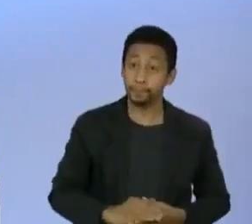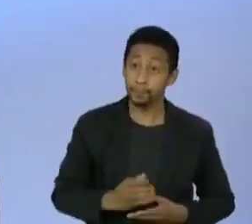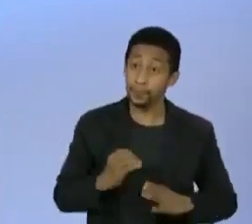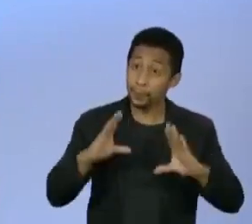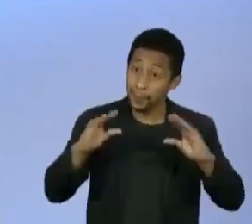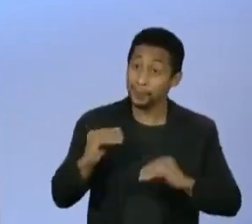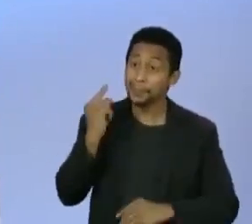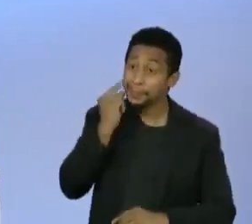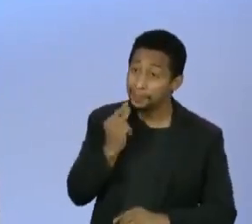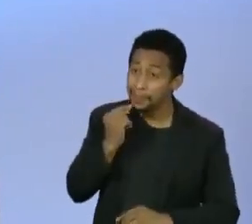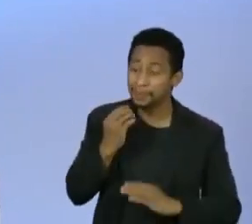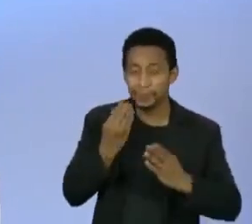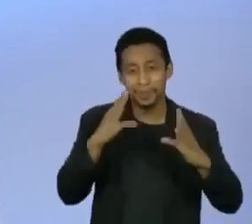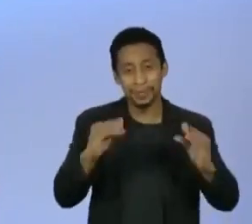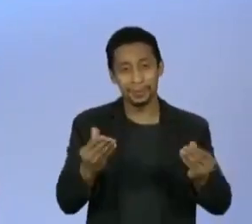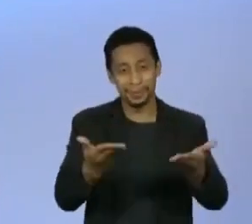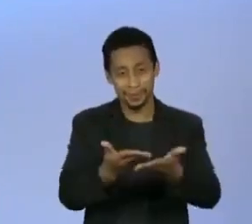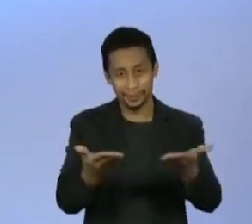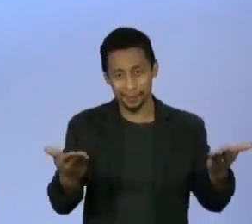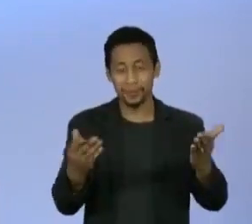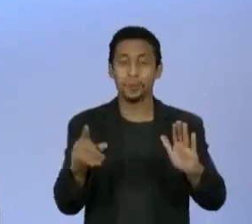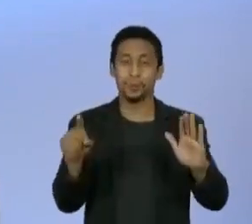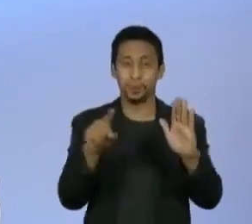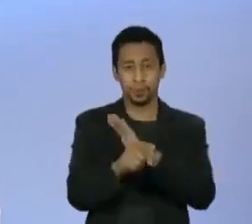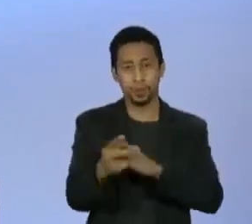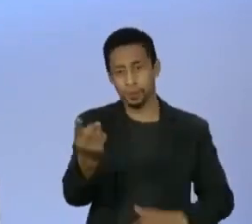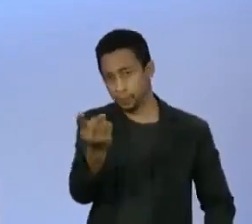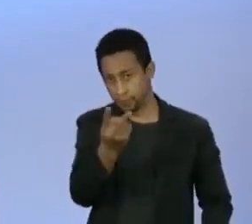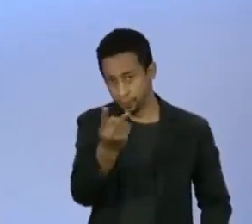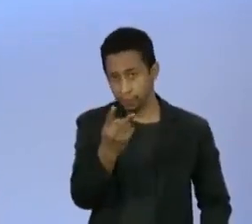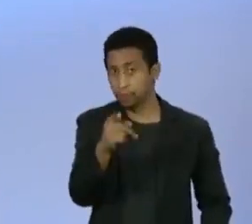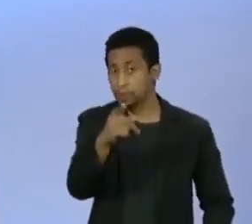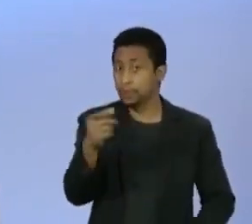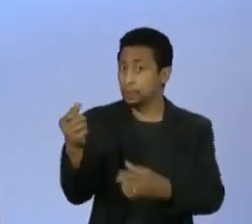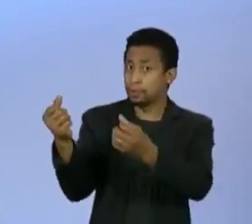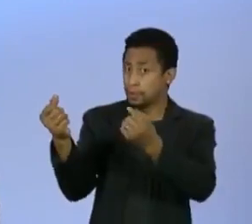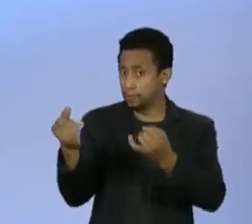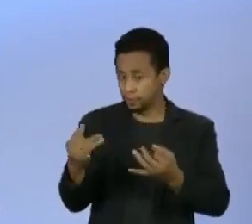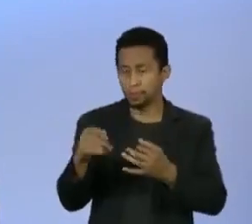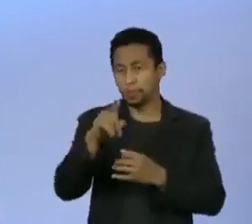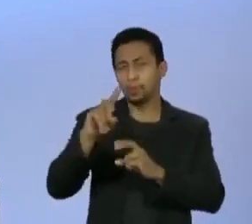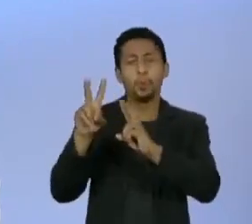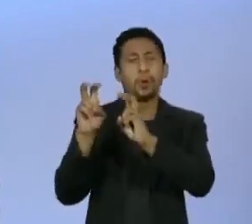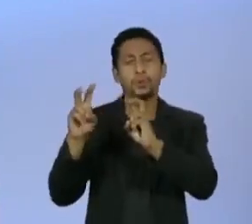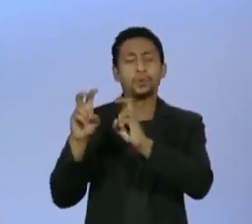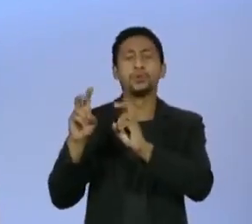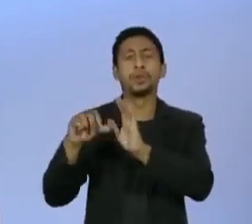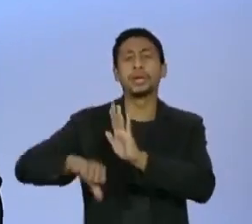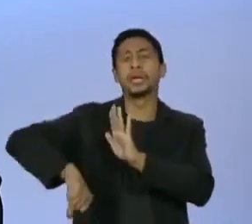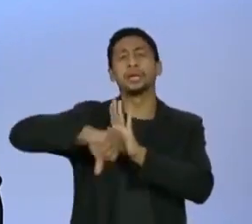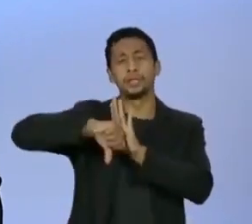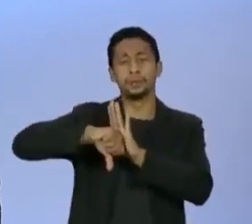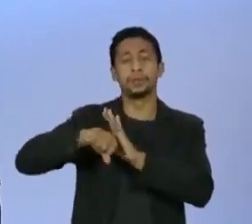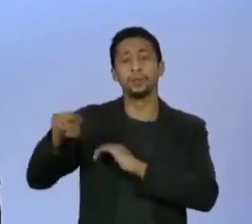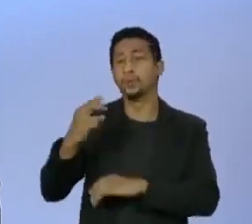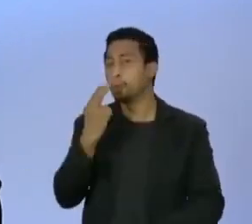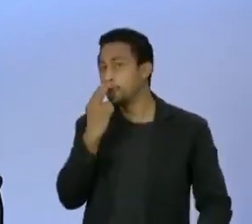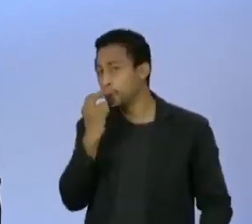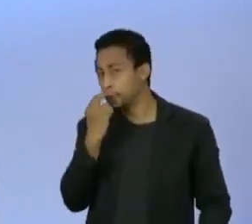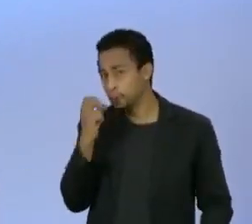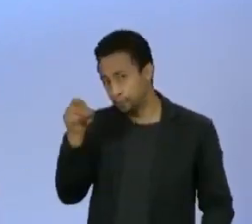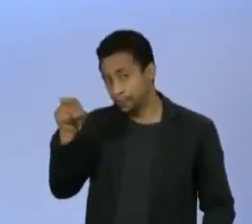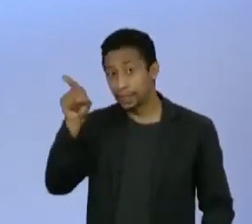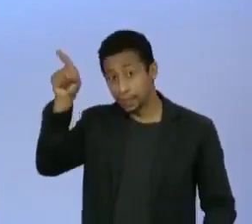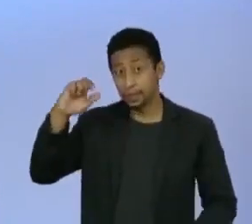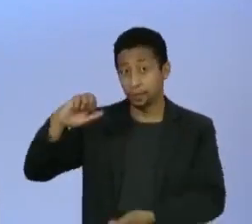Essa minha primeira pergunta eu vou destinar aos dois. Os senhores apresentaram uma notícia-crime contra o Procurador-Geral da República, Augusto Aras, no Supremo, em